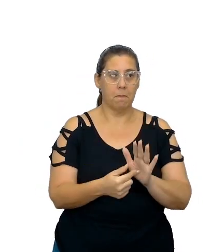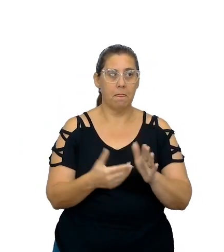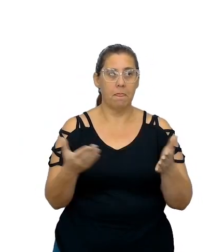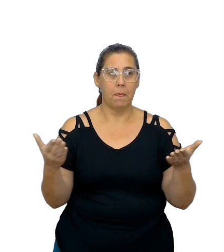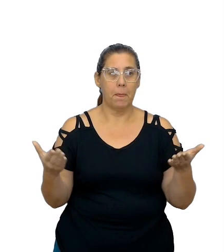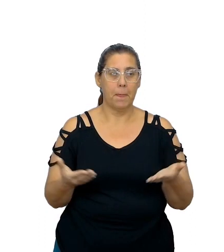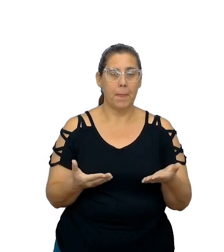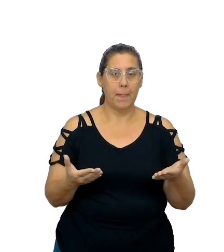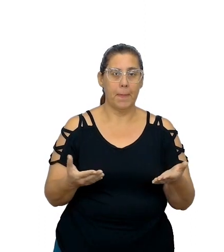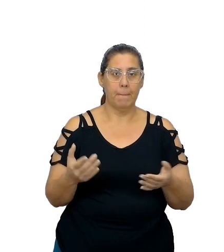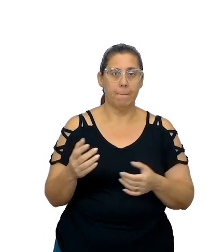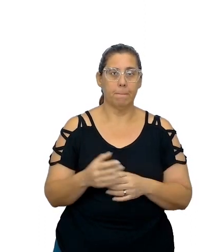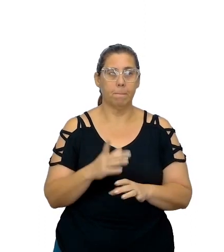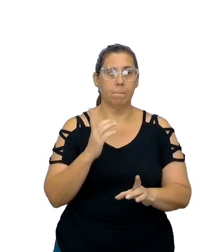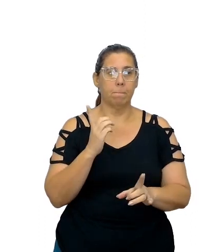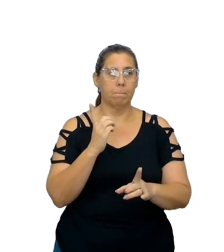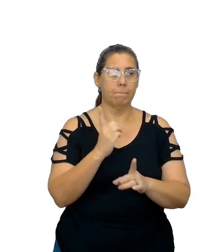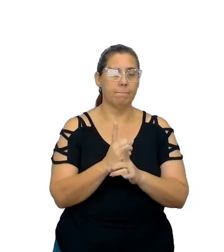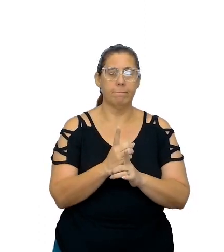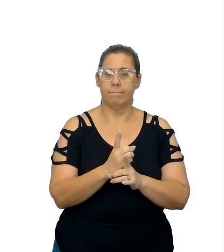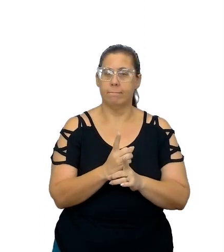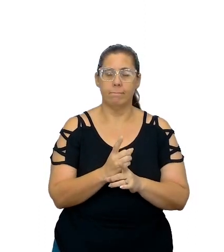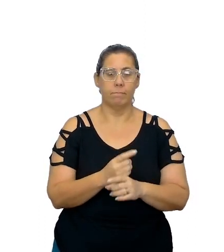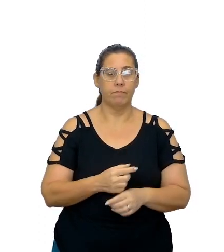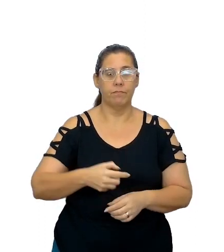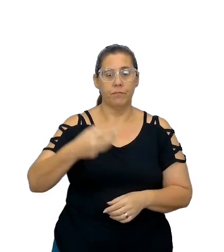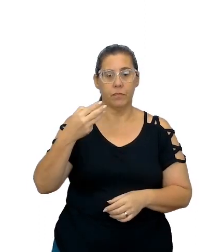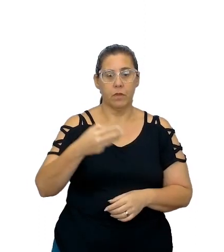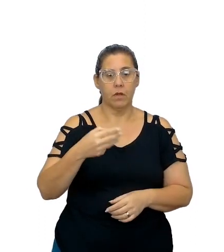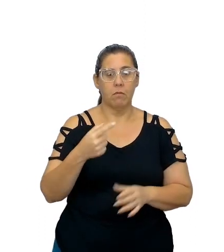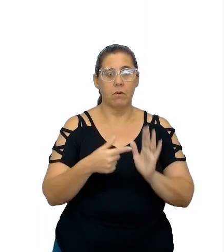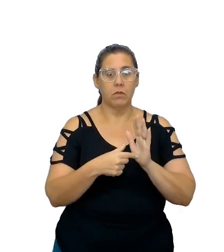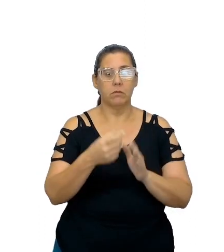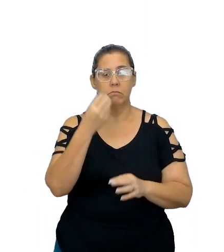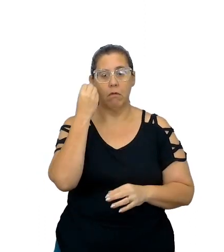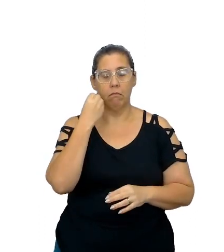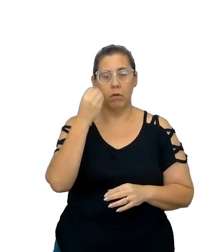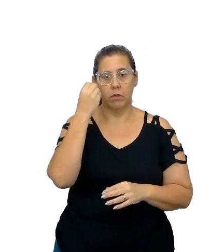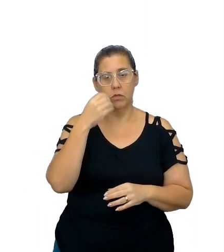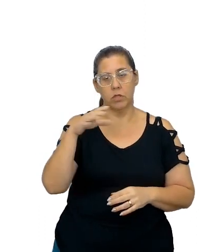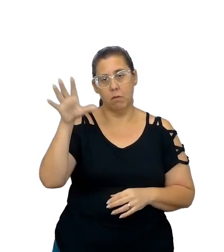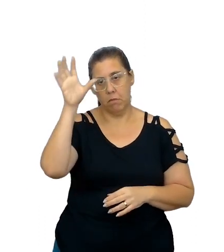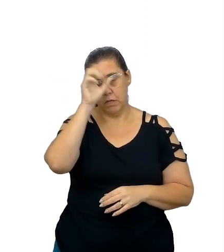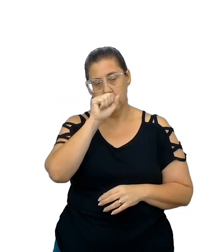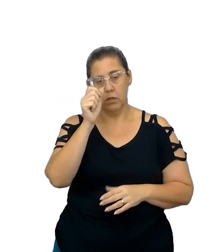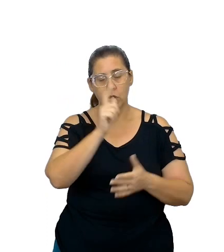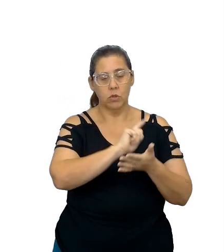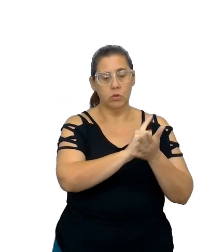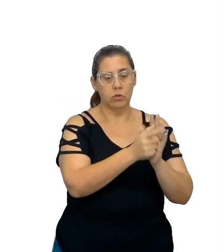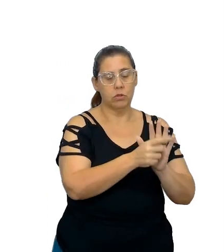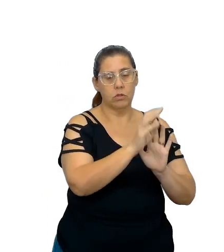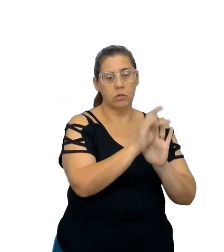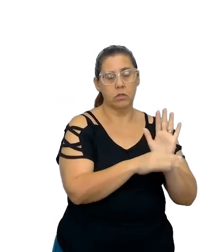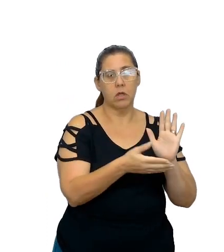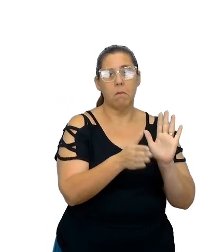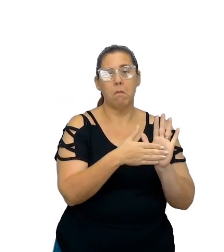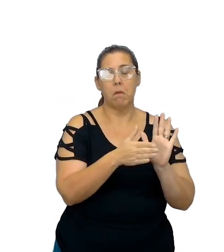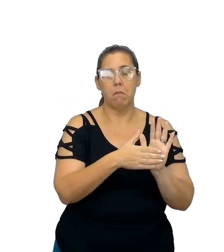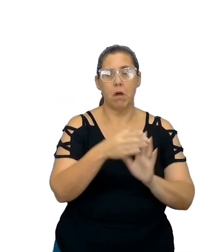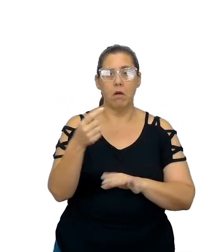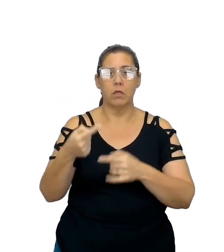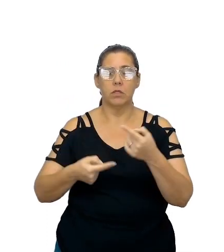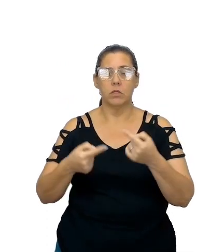nosso encontro. E o terceiro, propor uma experiência de aprendizagem, com o gênero textual proposto a ser discutida